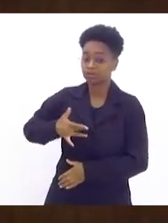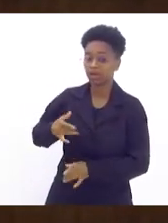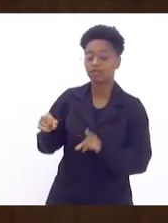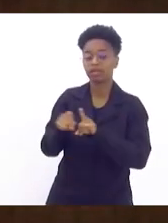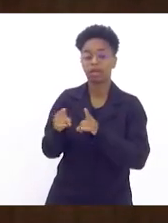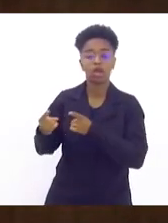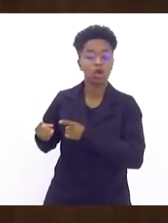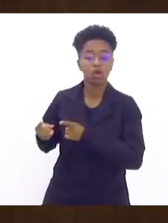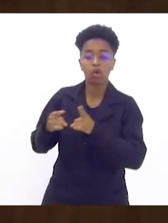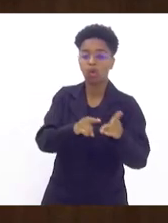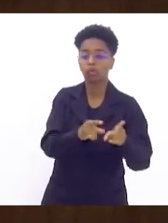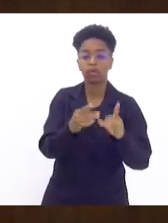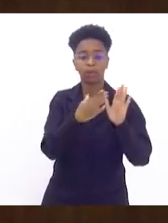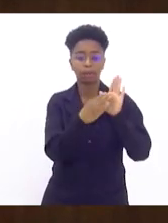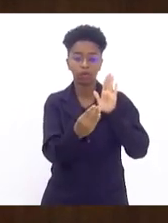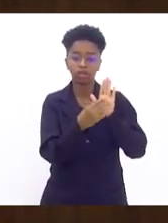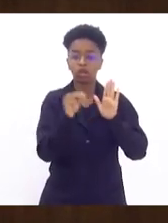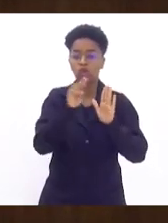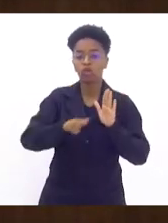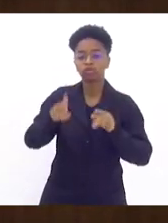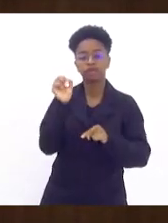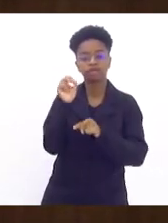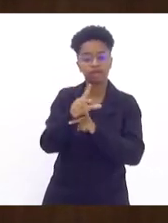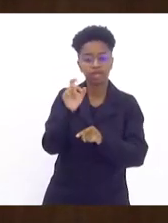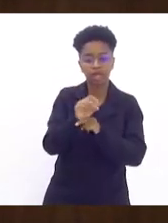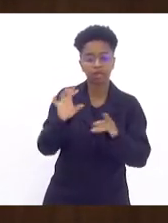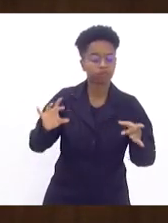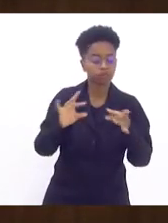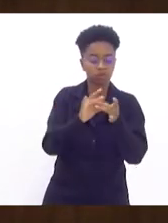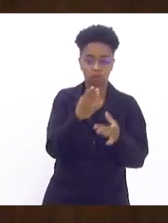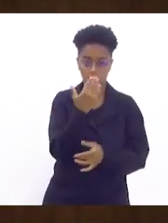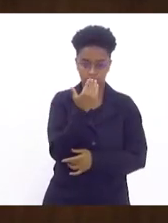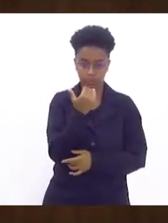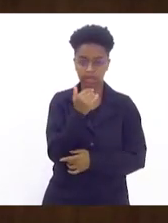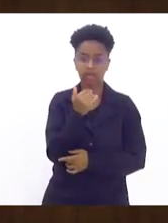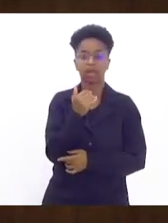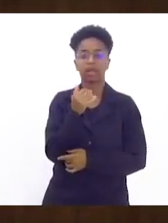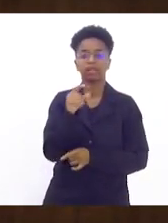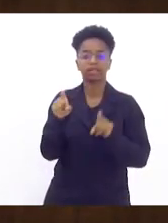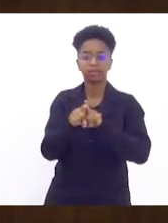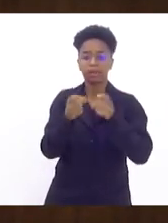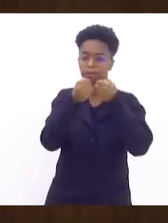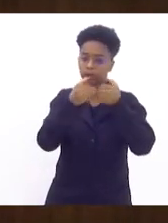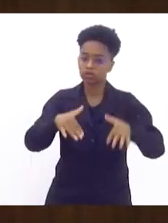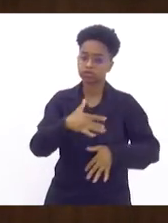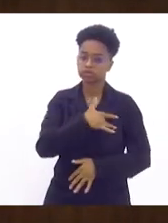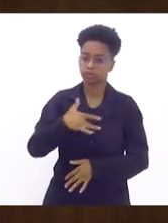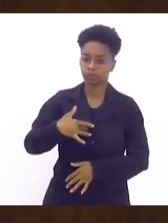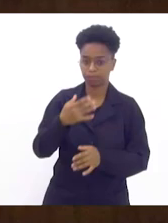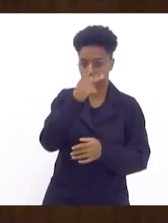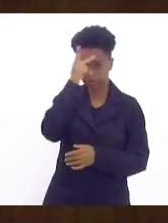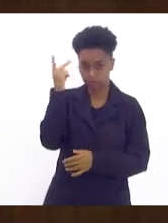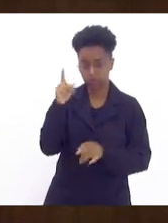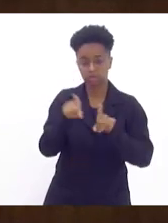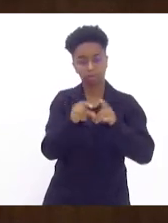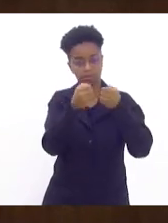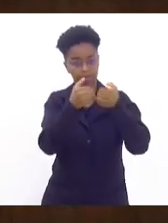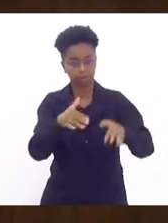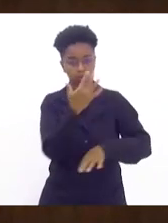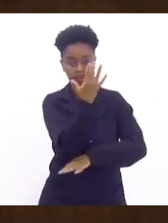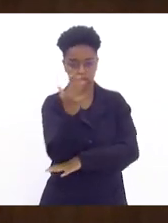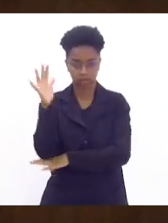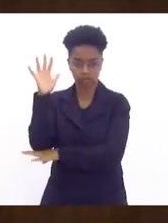enfrentamento desse modelo que usa veneno agrotóxico que faz mal para as pessoas que faz mal para as natureza então